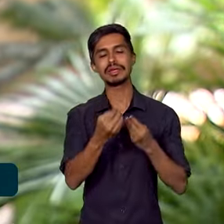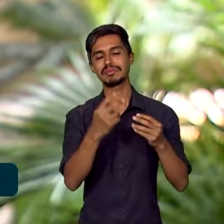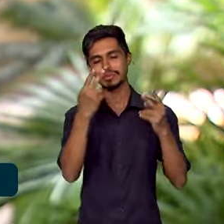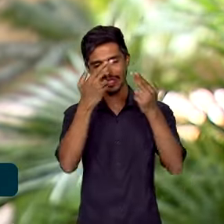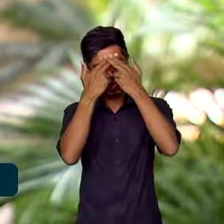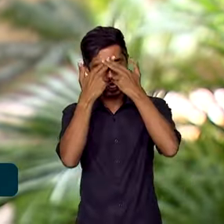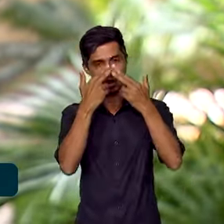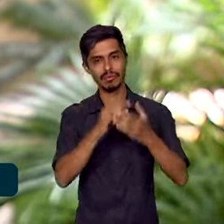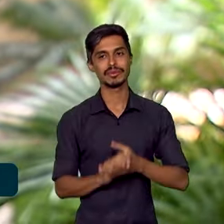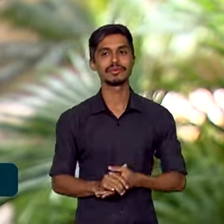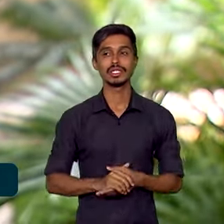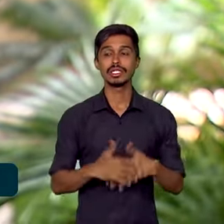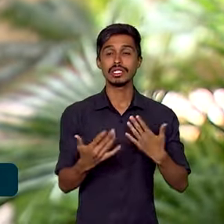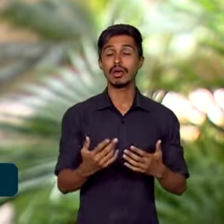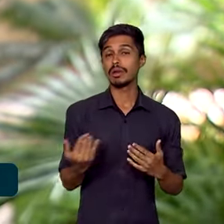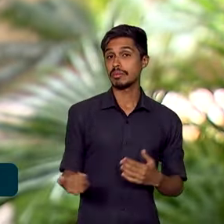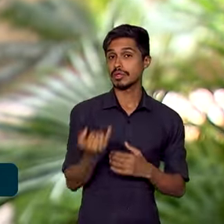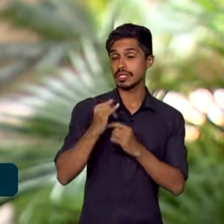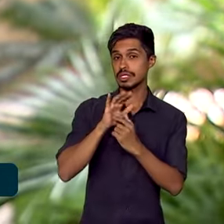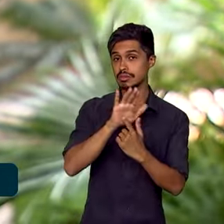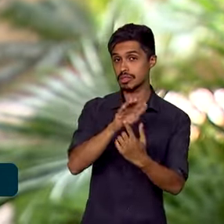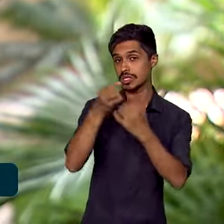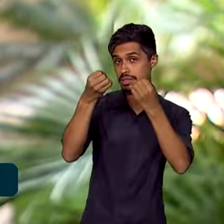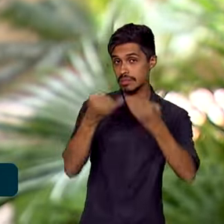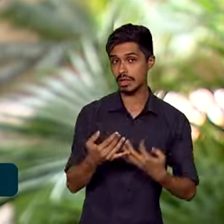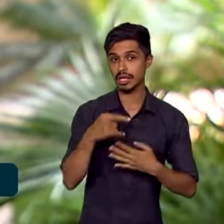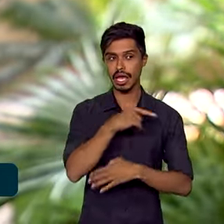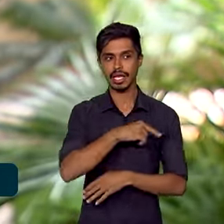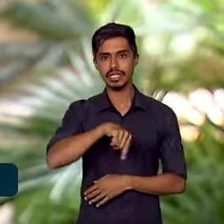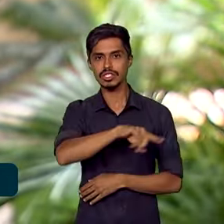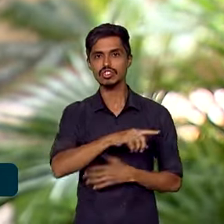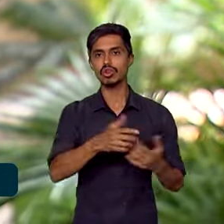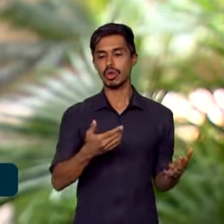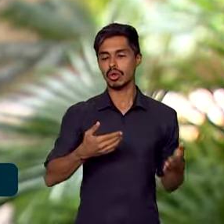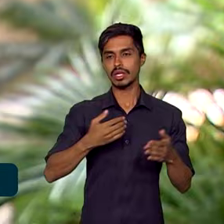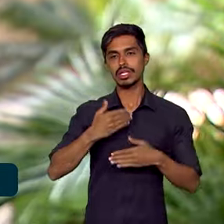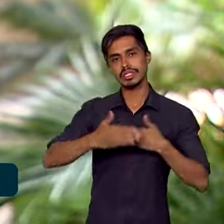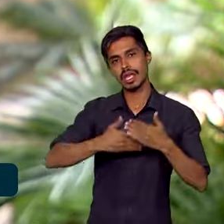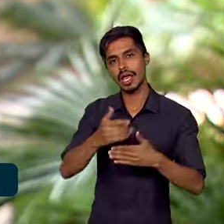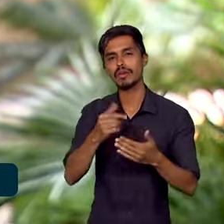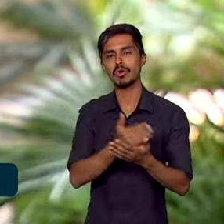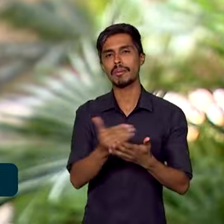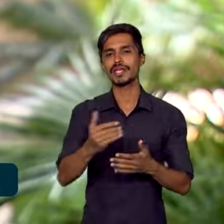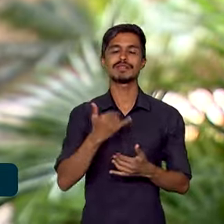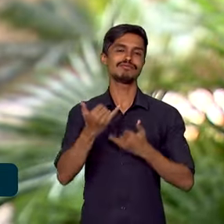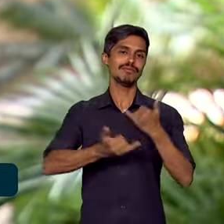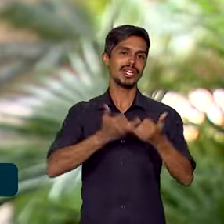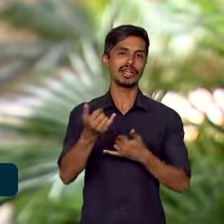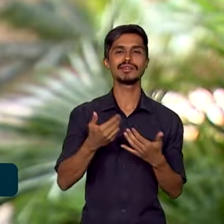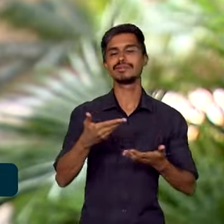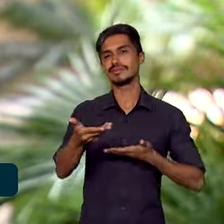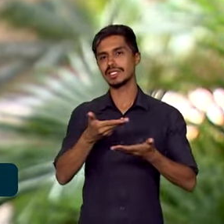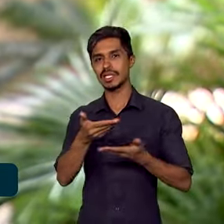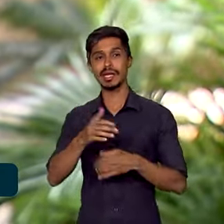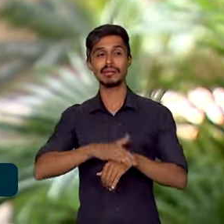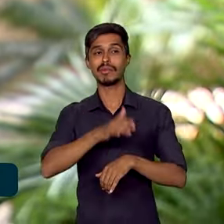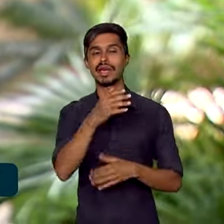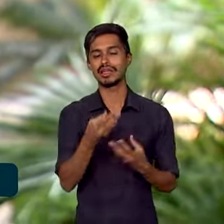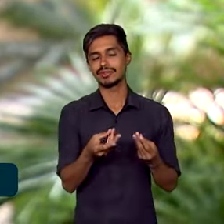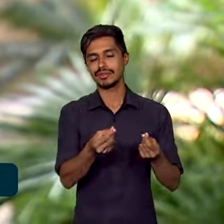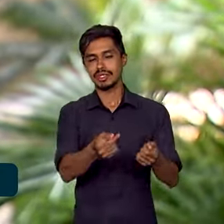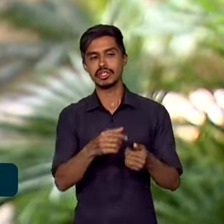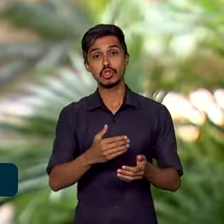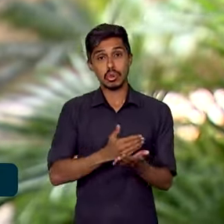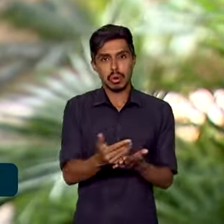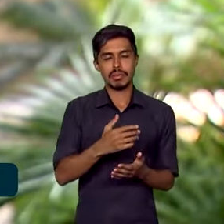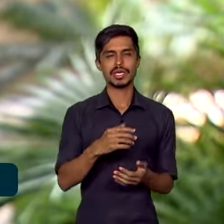um ponto importante ressaltar é que eles começaram a fazer práticas brincando, estavam interagindo mais, de início chegaram